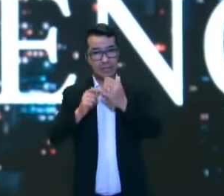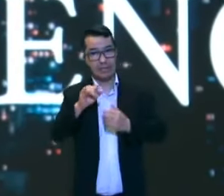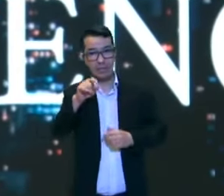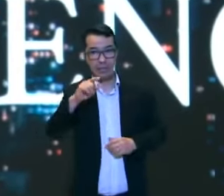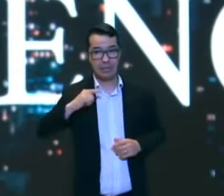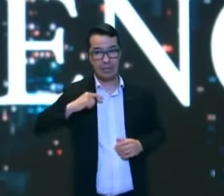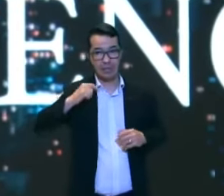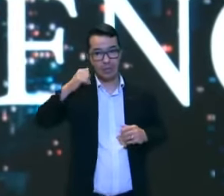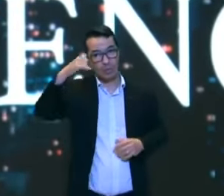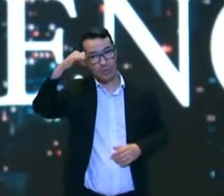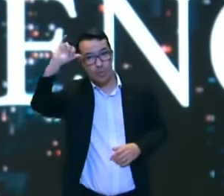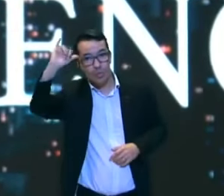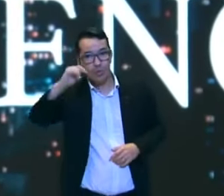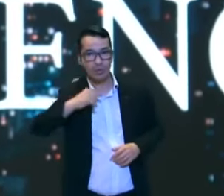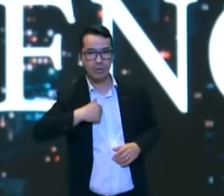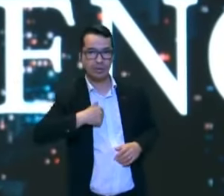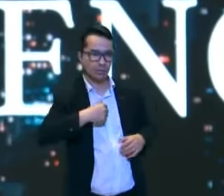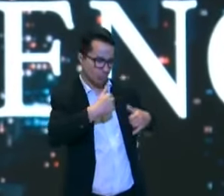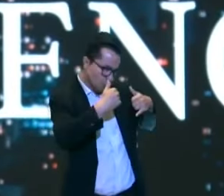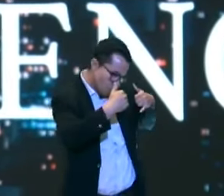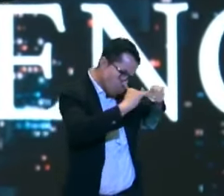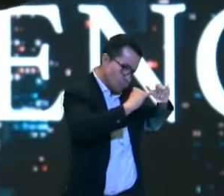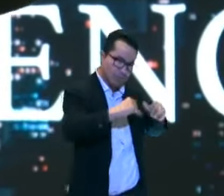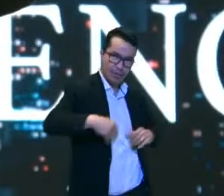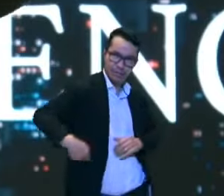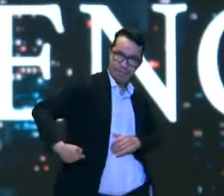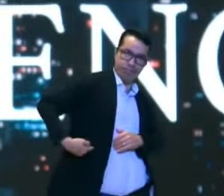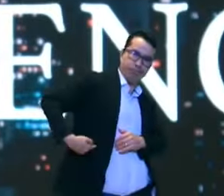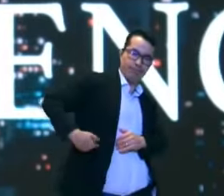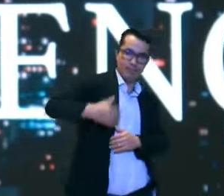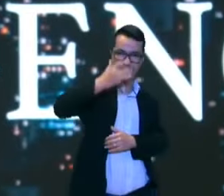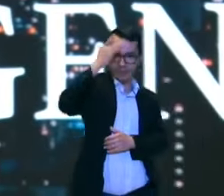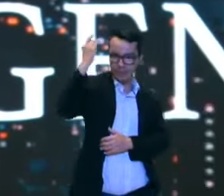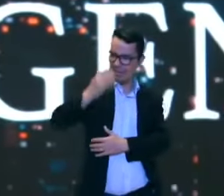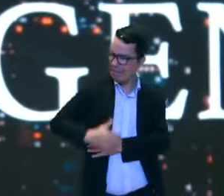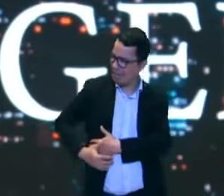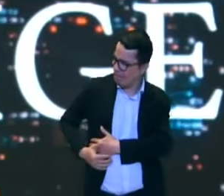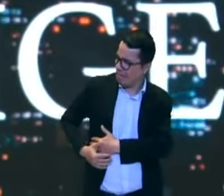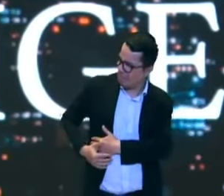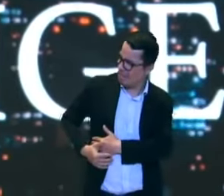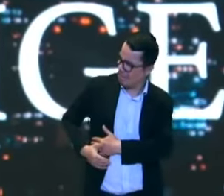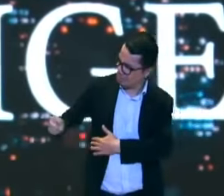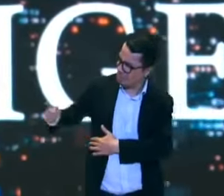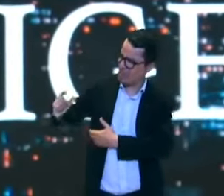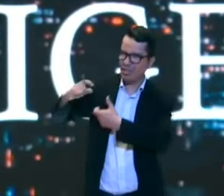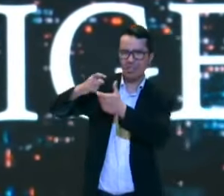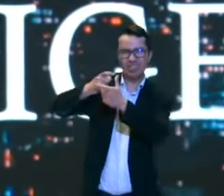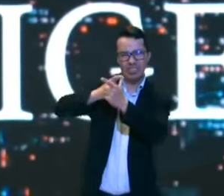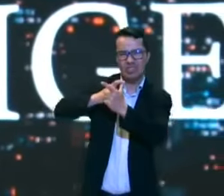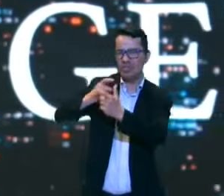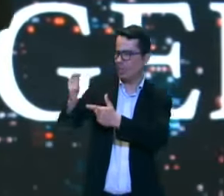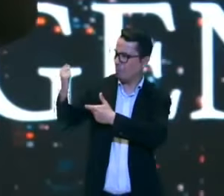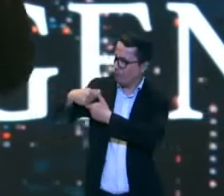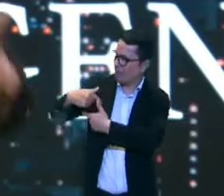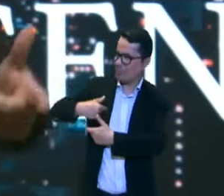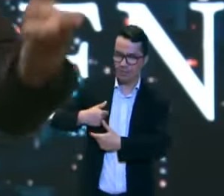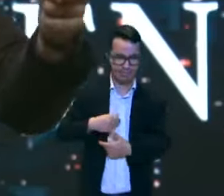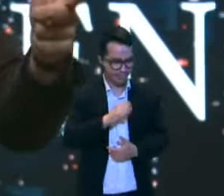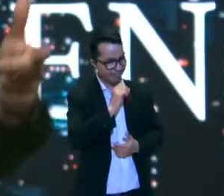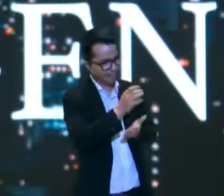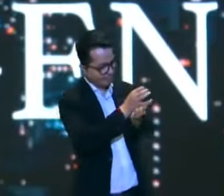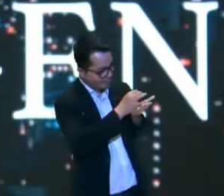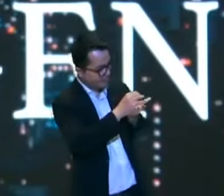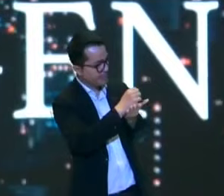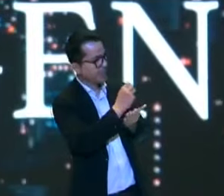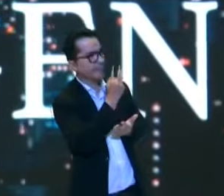alguém, acontecia um acidente, 30 moedas de prata, era o que se pagava para cobrir a dívida. Ele vende Jesus por